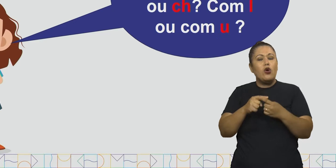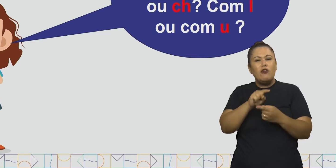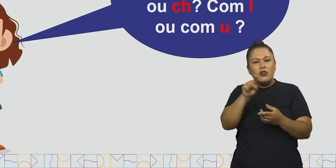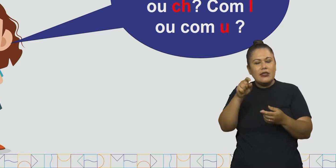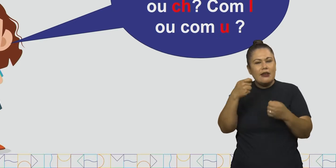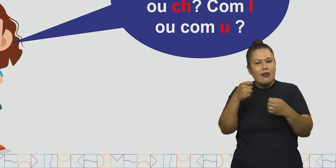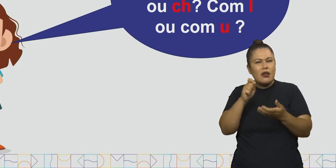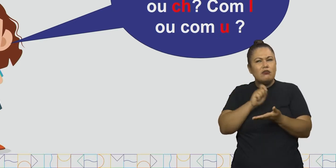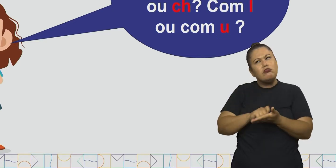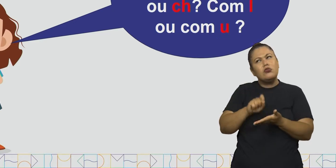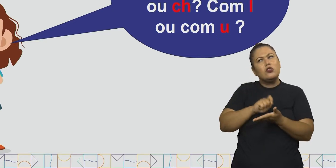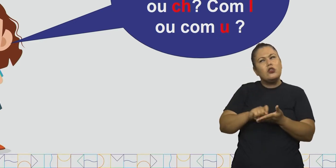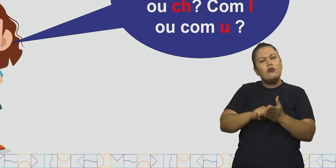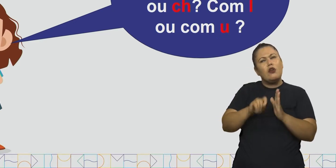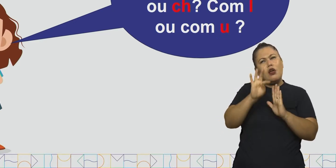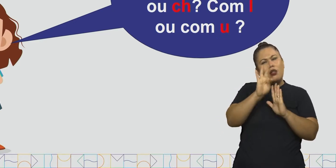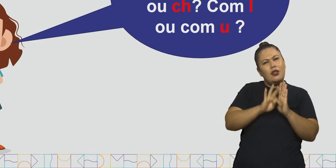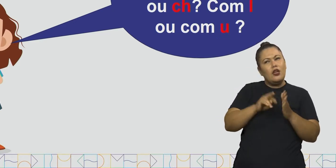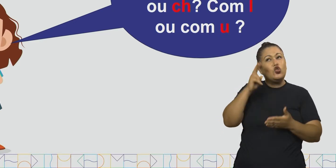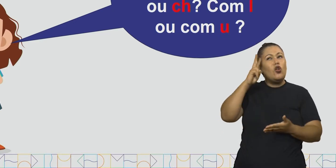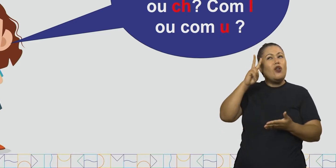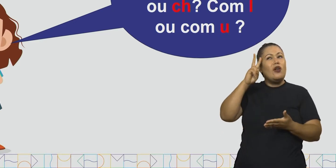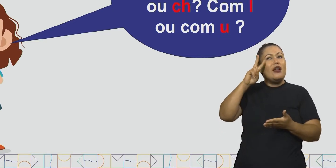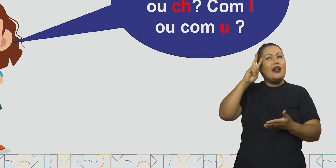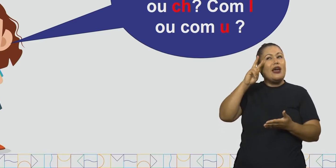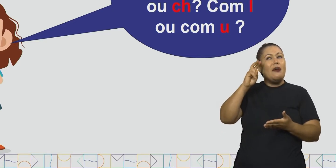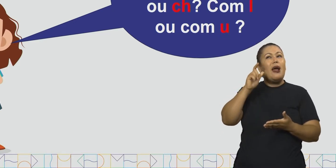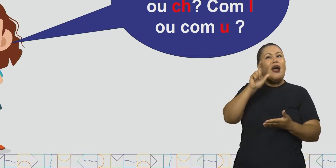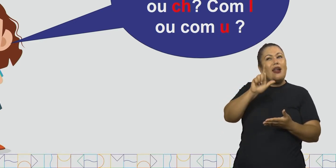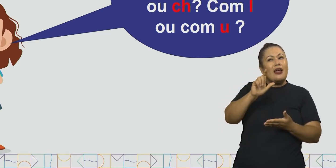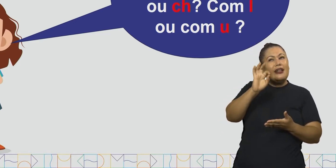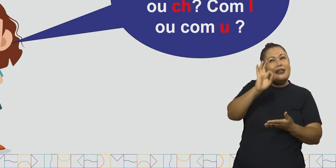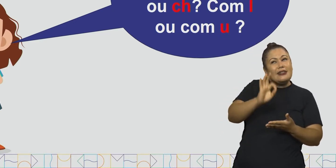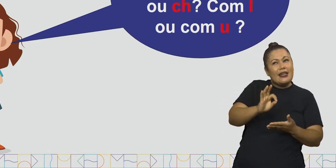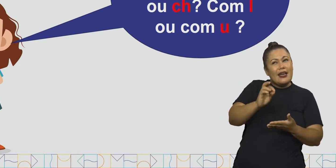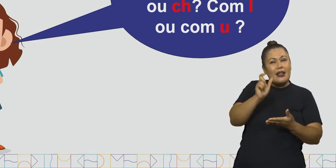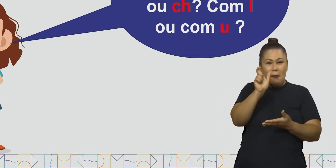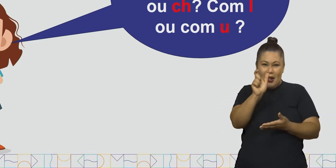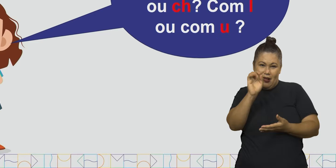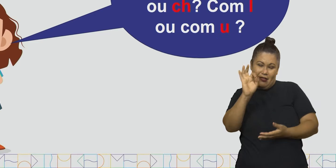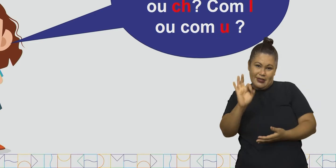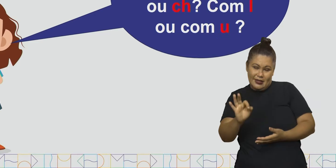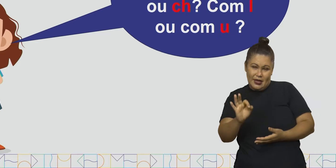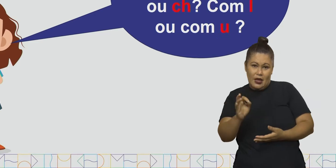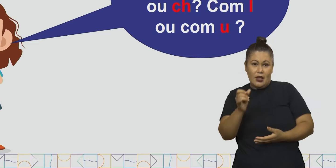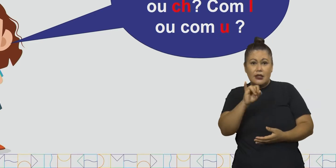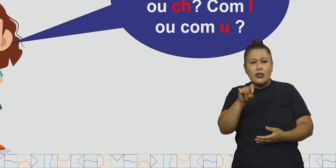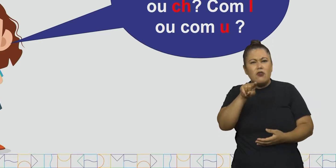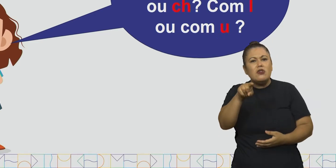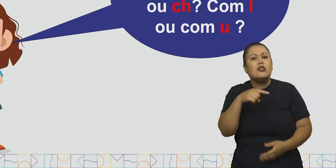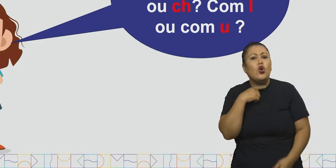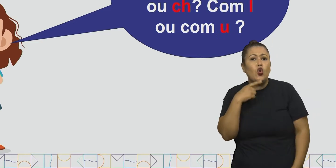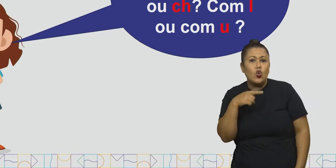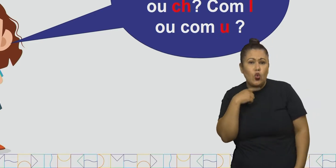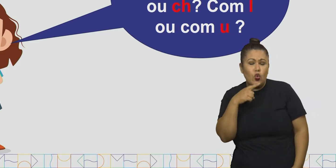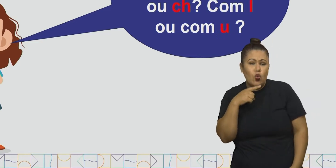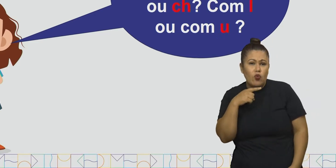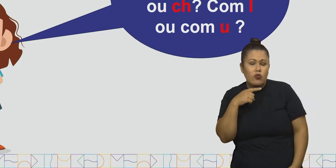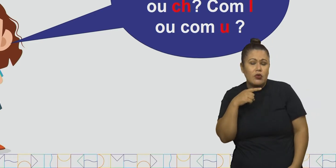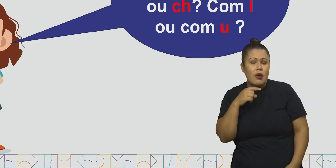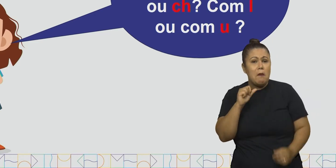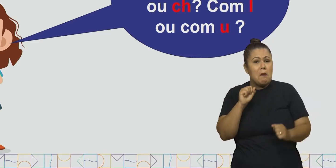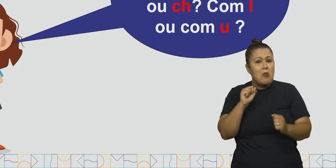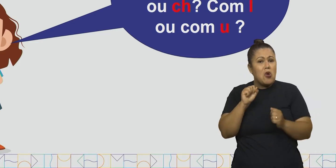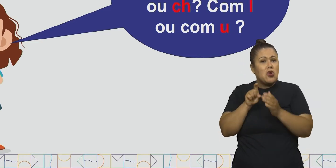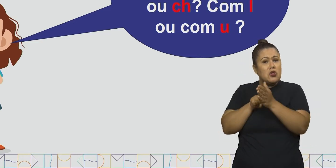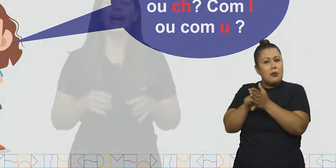escrever um texto, escrever tudo corretamente. E se caso há dúvida, não deixe de ir lá